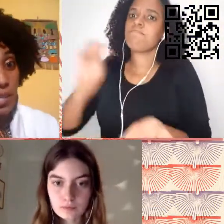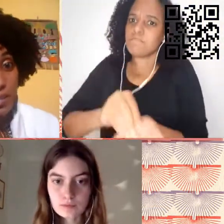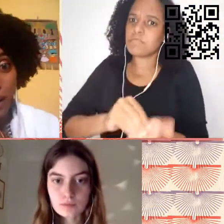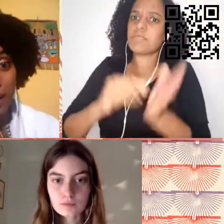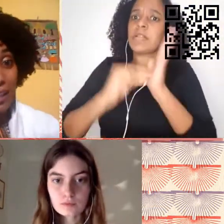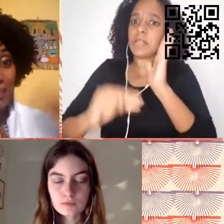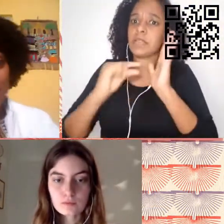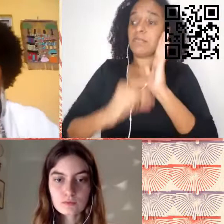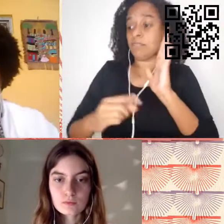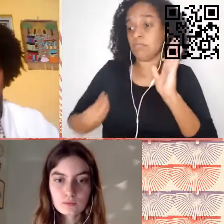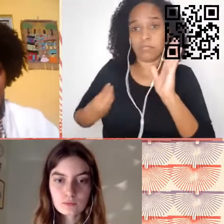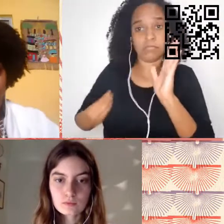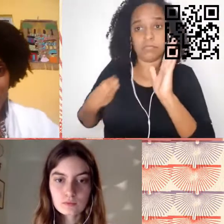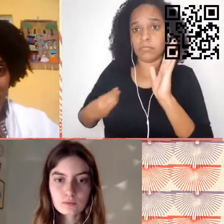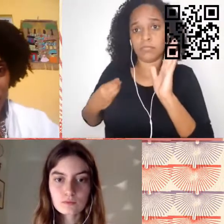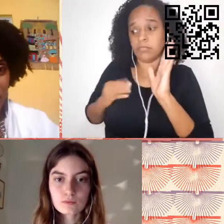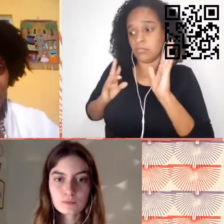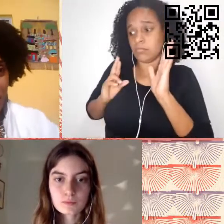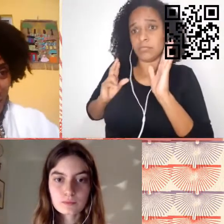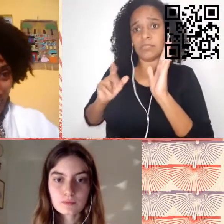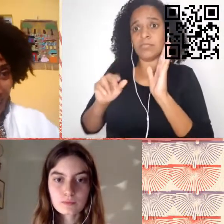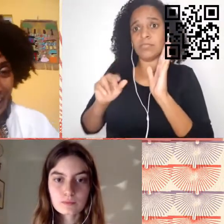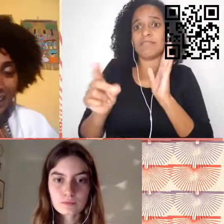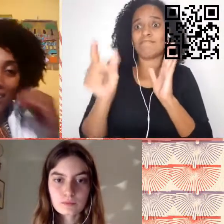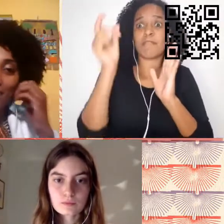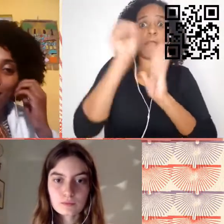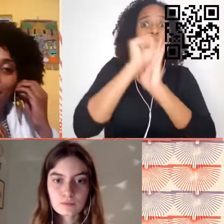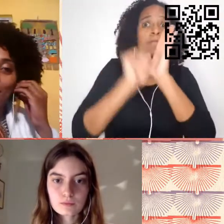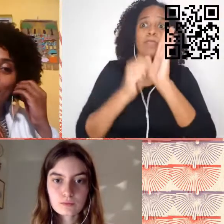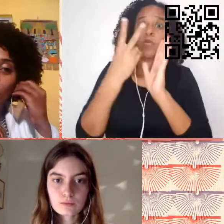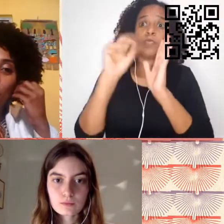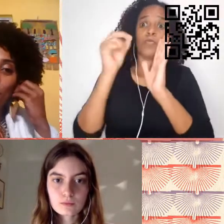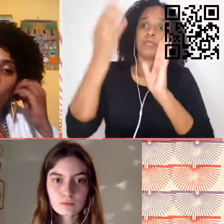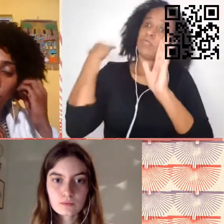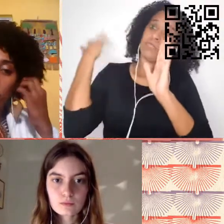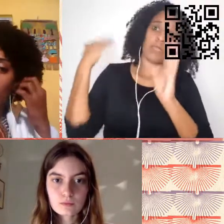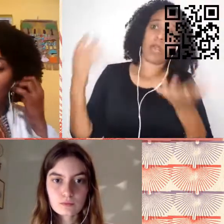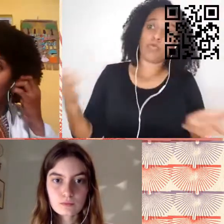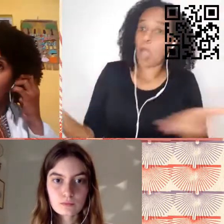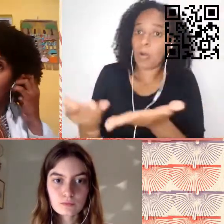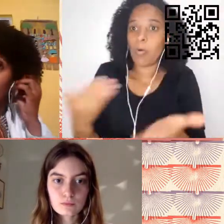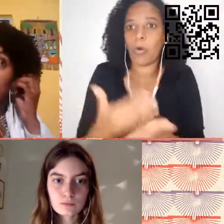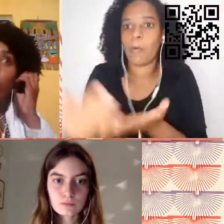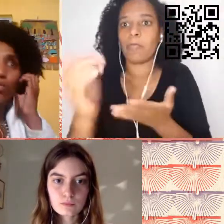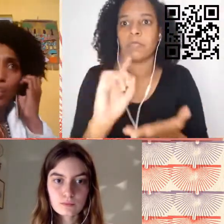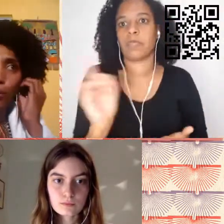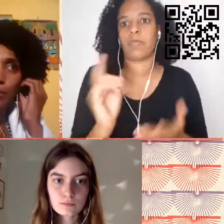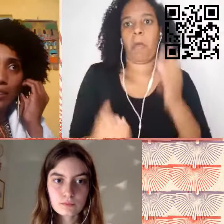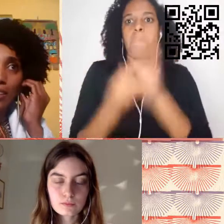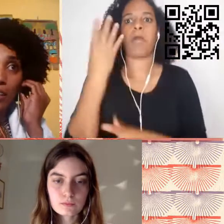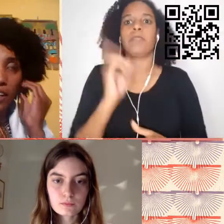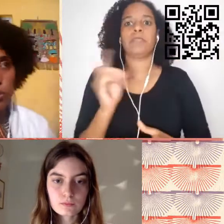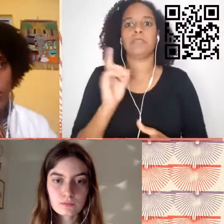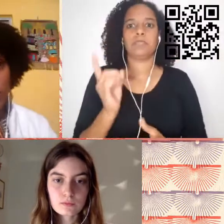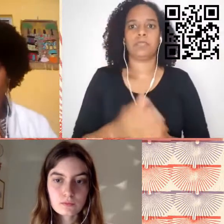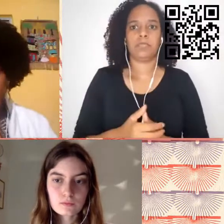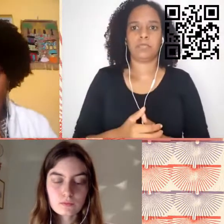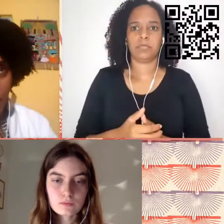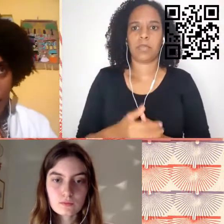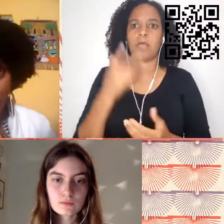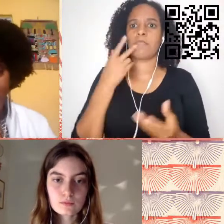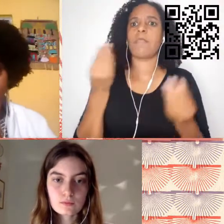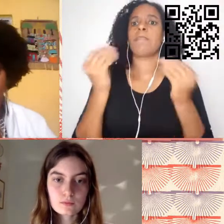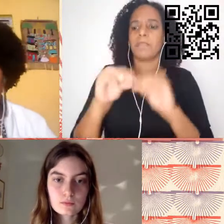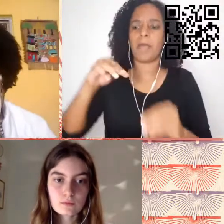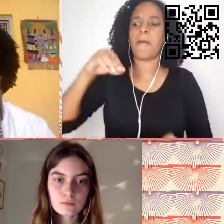eles existem desde o século XX, né? Não é só hoje, e produzindo coisas incríveis. O Machado de